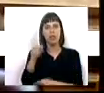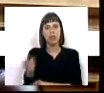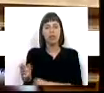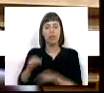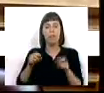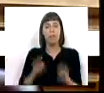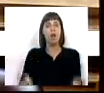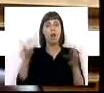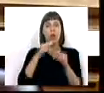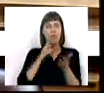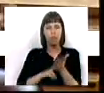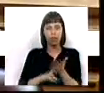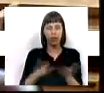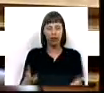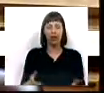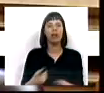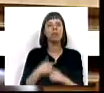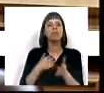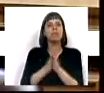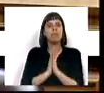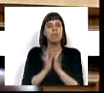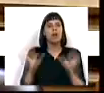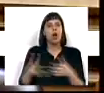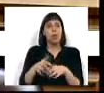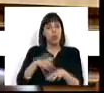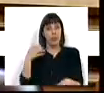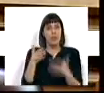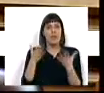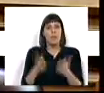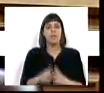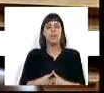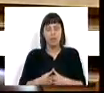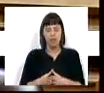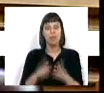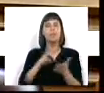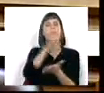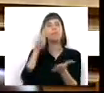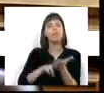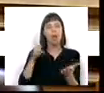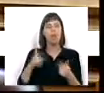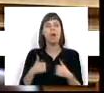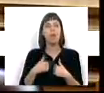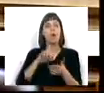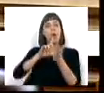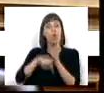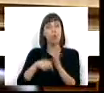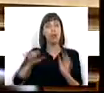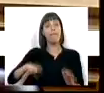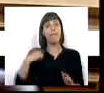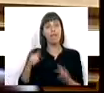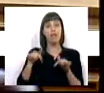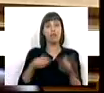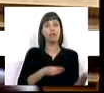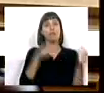com esta nova realidade e por isso apelamos aos grupos parlamentares que aprovem o projeto que os Verdes